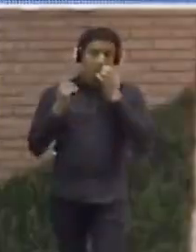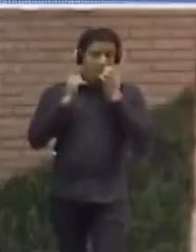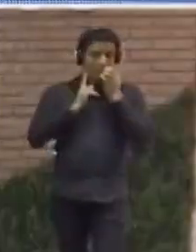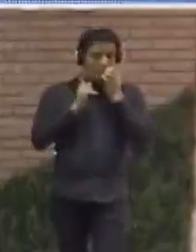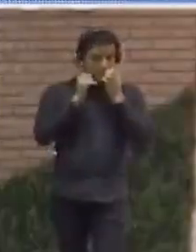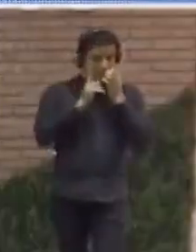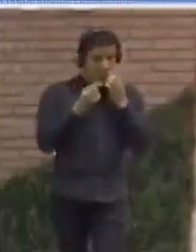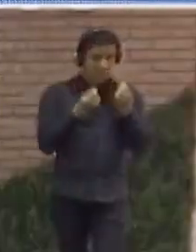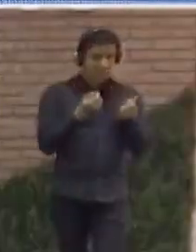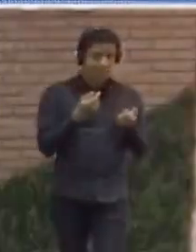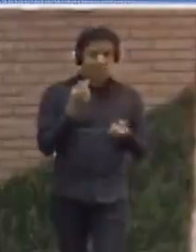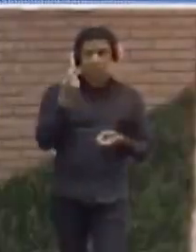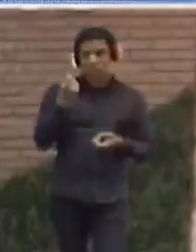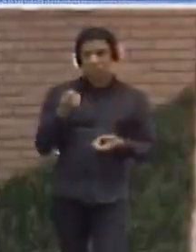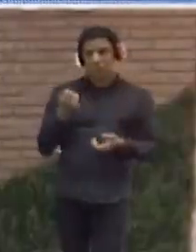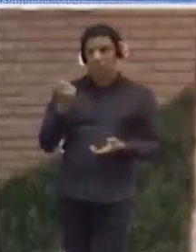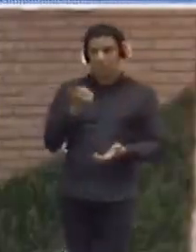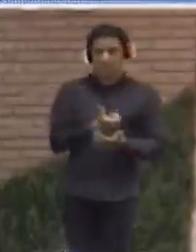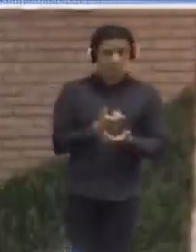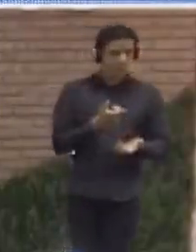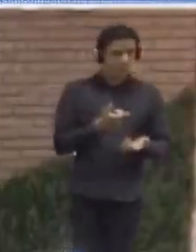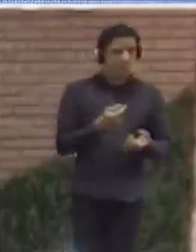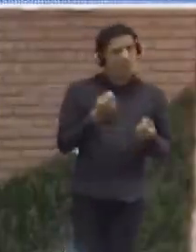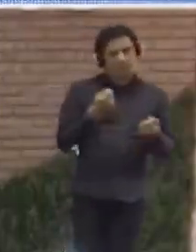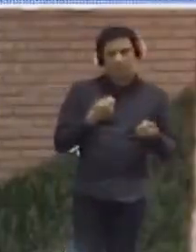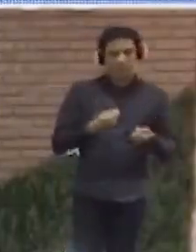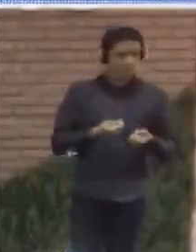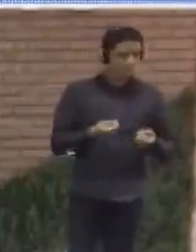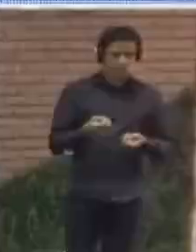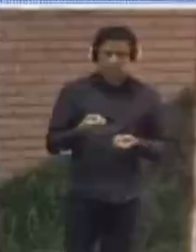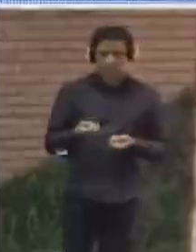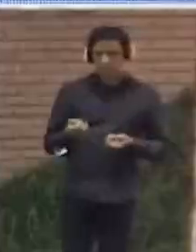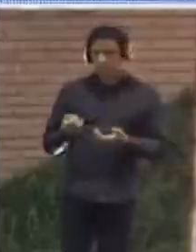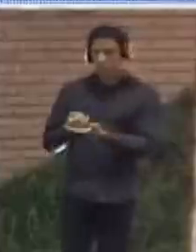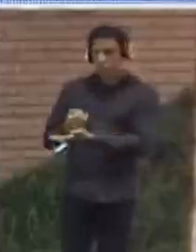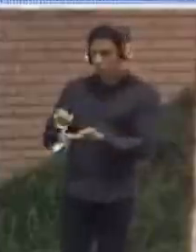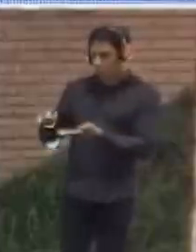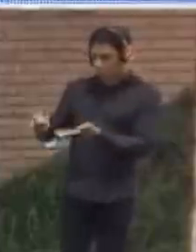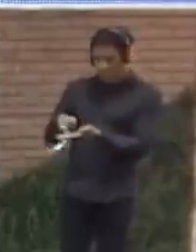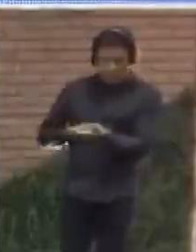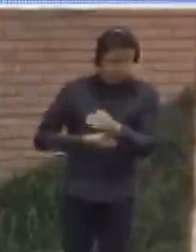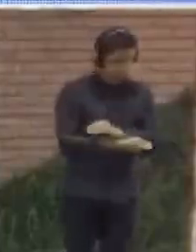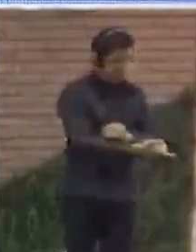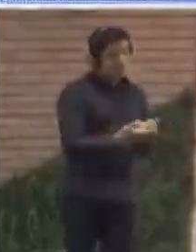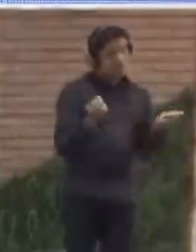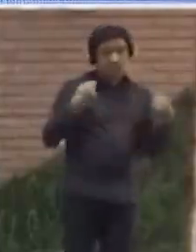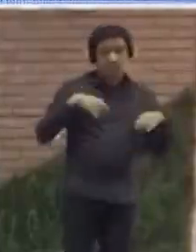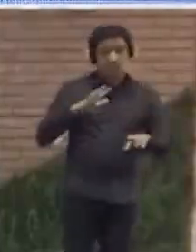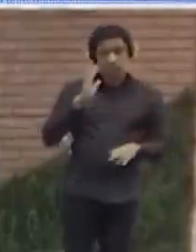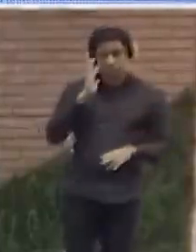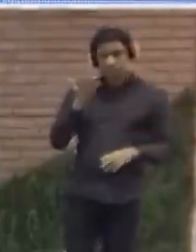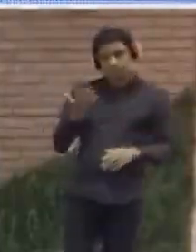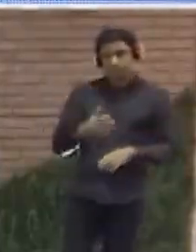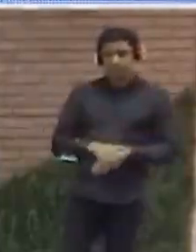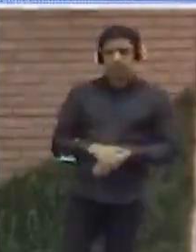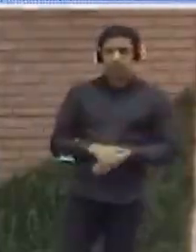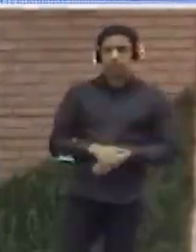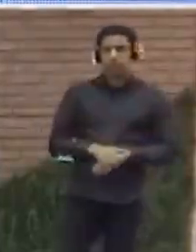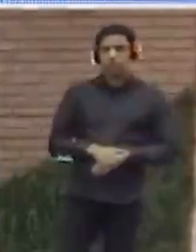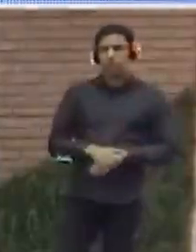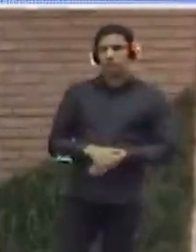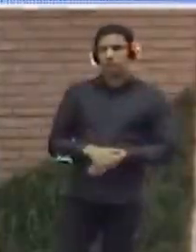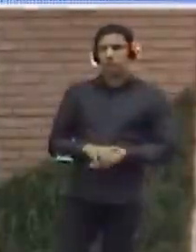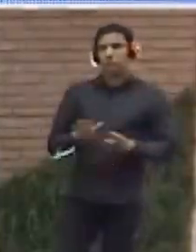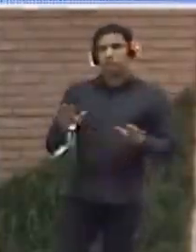tem ela precisa de um subsídio, ela precisa de auxílio. Então, definitivamente, a solução é